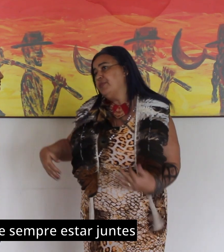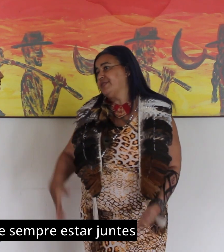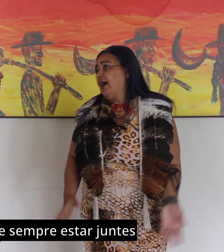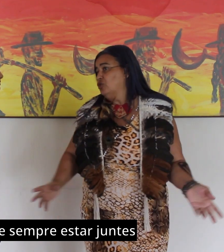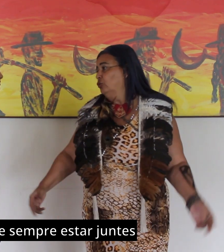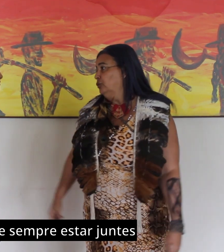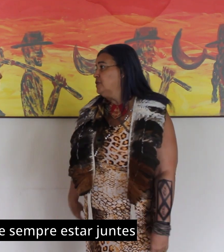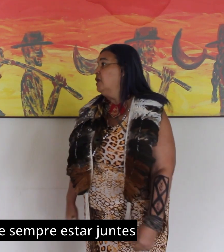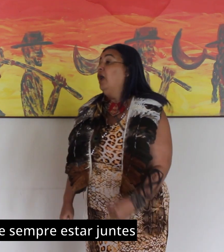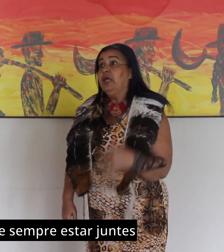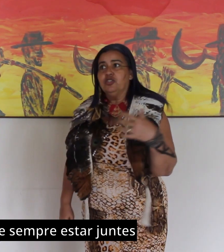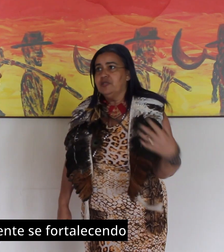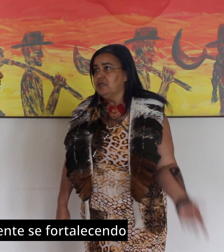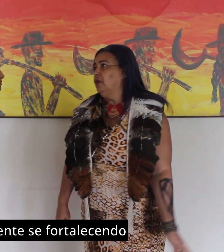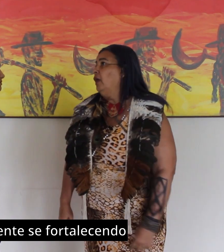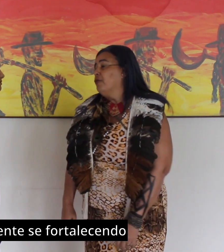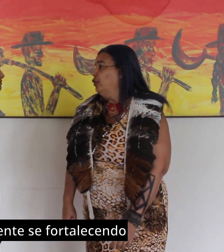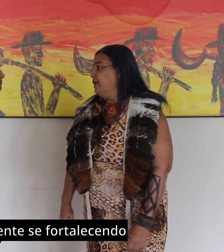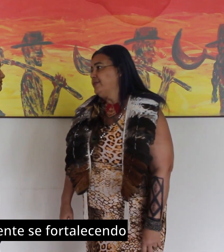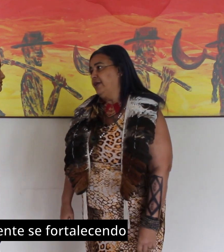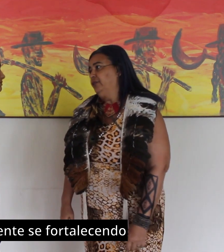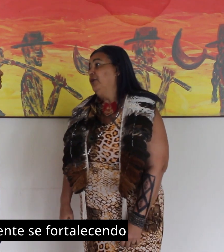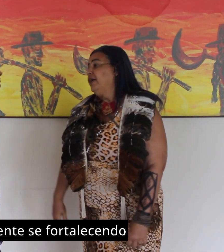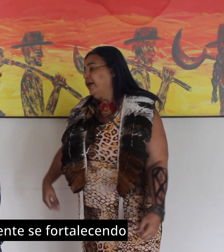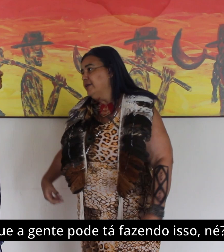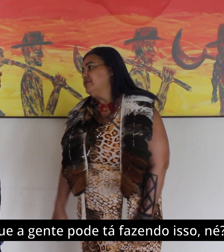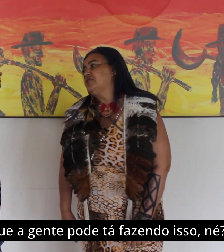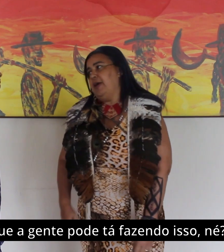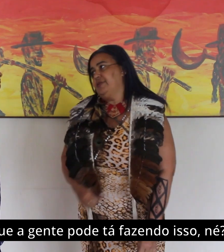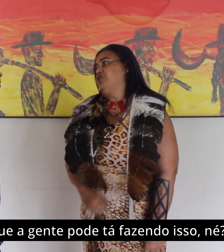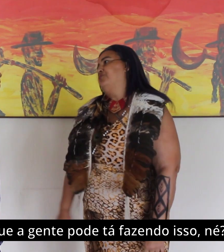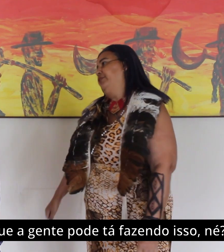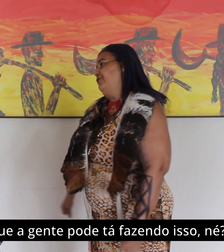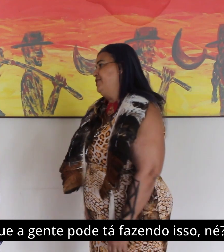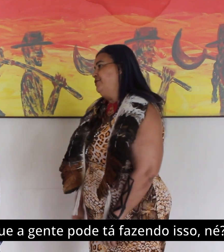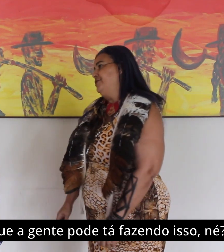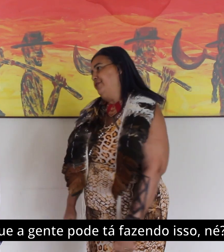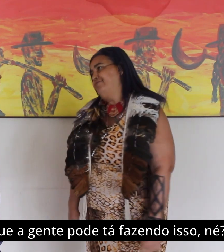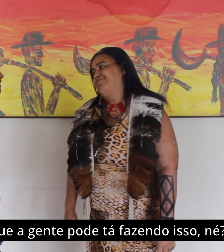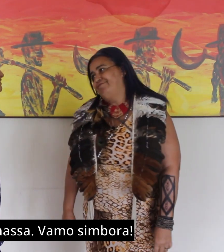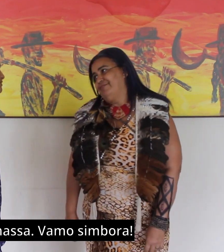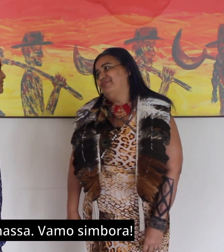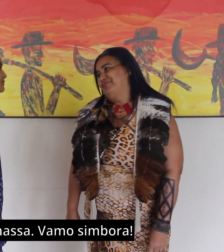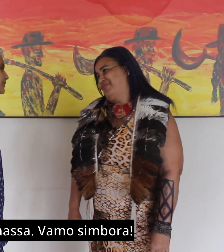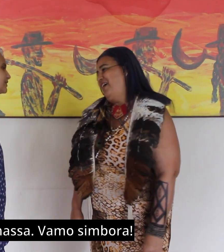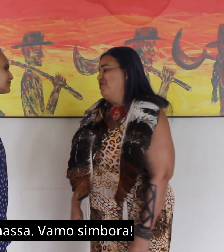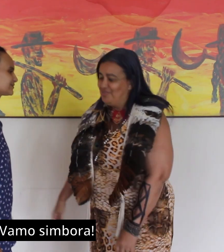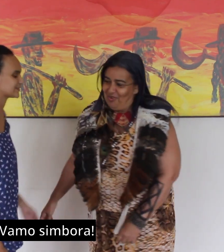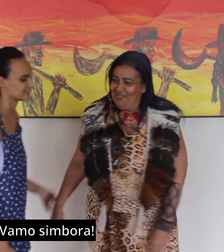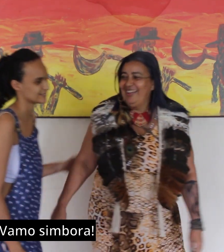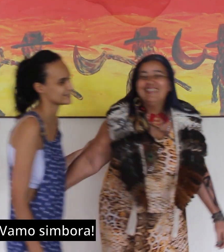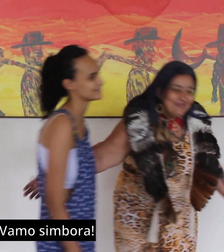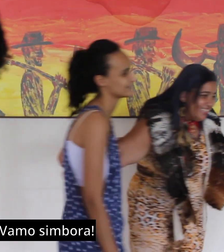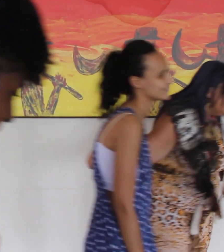A gente sempre estar juntos e a gente se fortalecendo. E é nesses espaços que a gente tem que